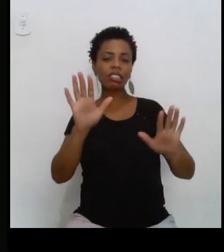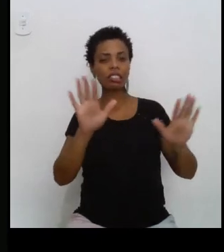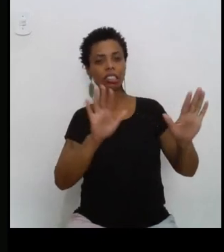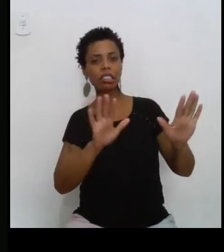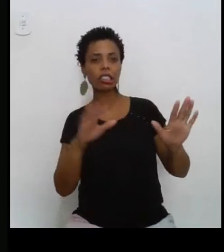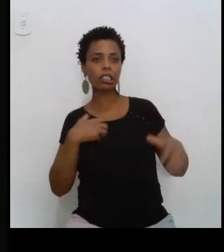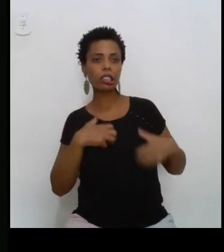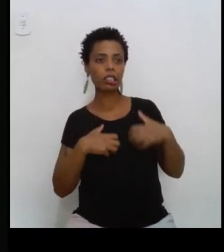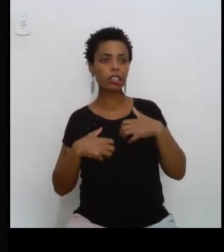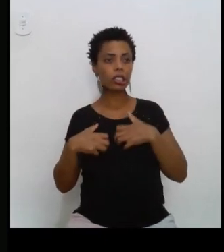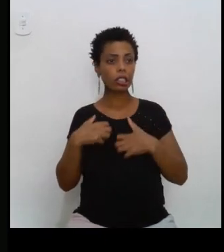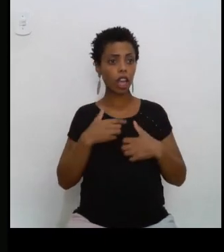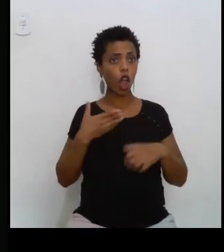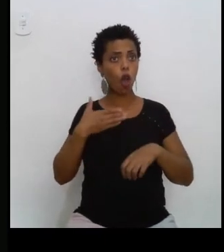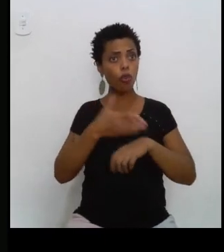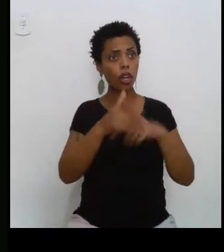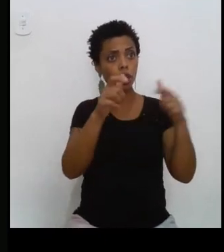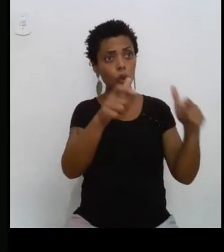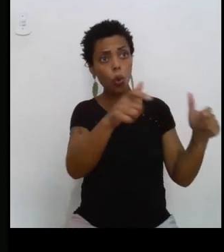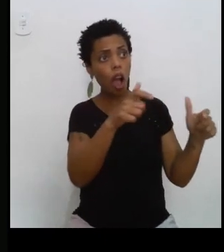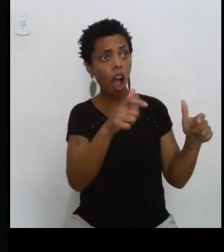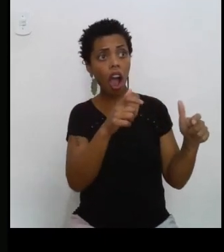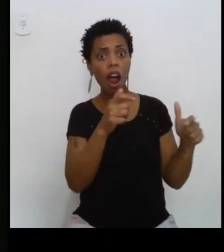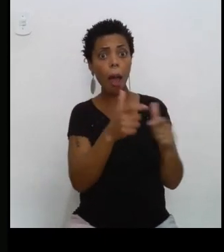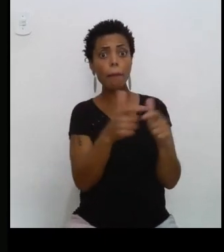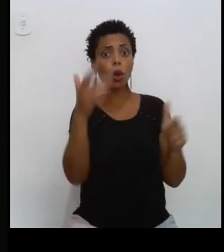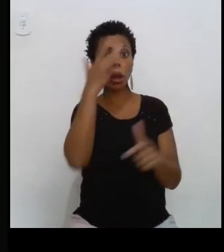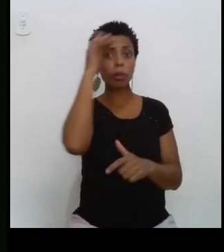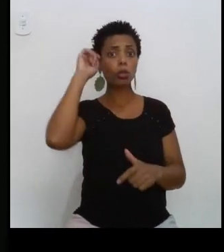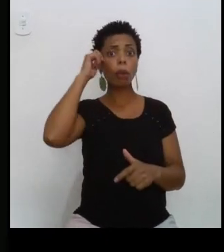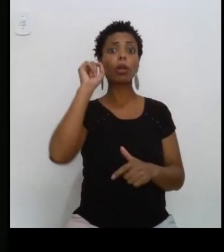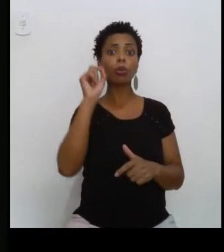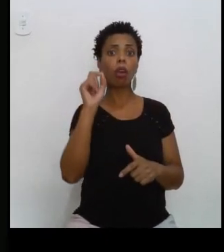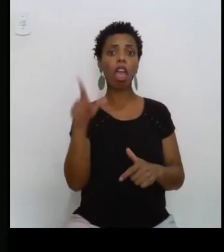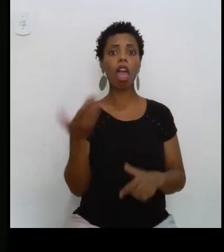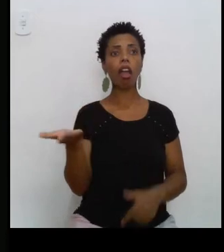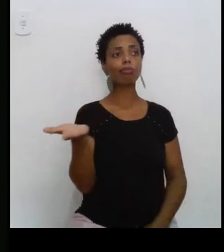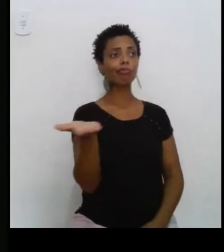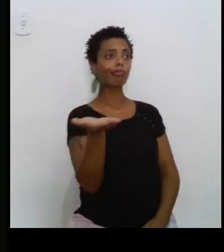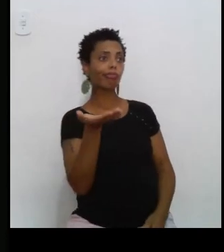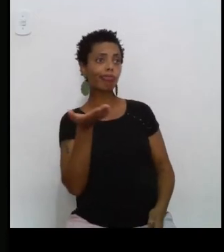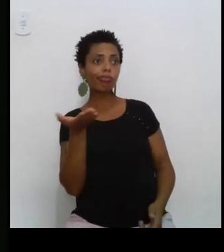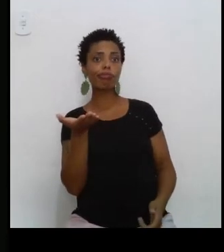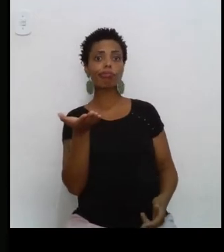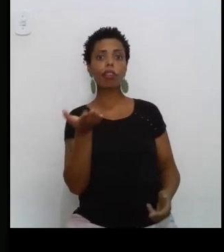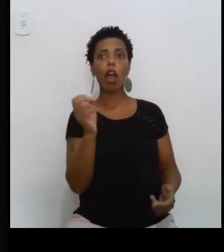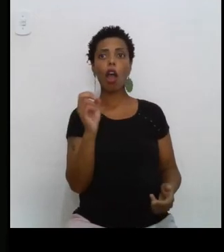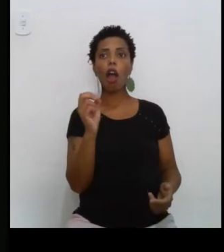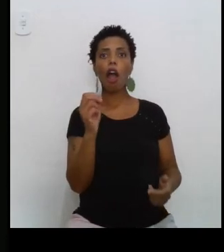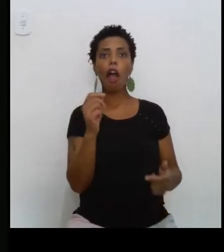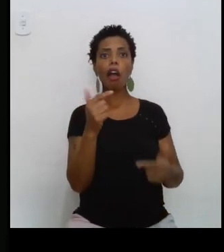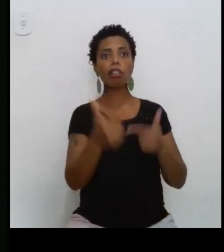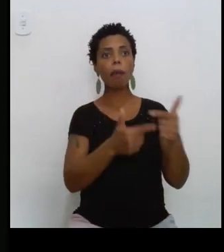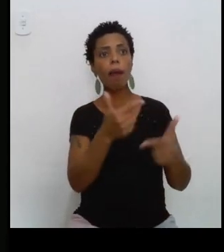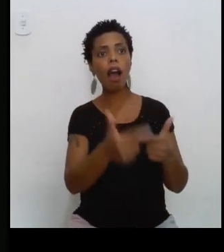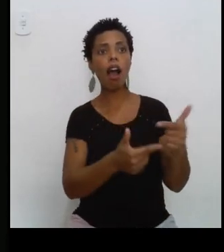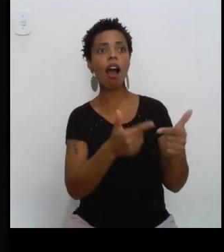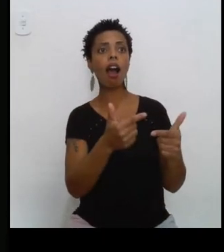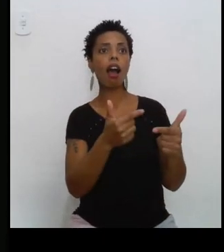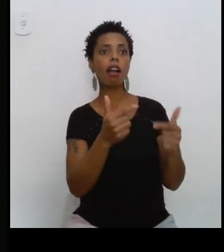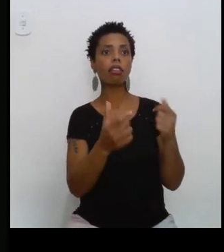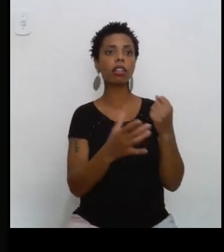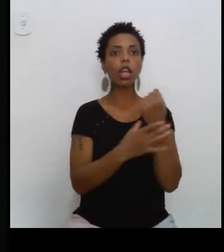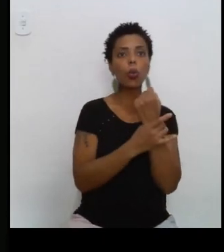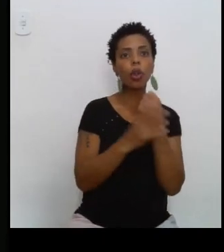para descobrir estão seguindo trabalho lá com e quando tem pessoas trans também não